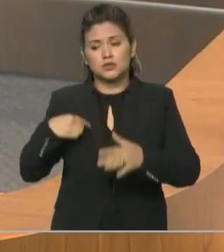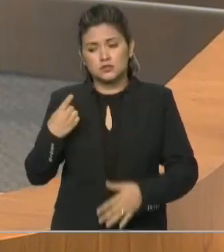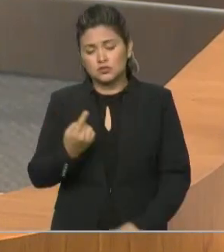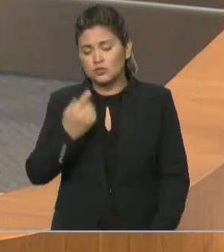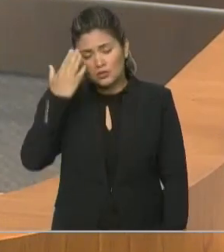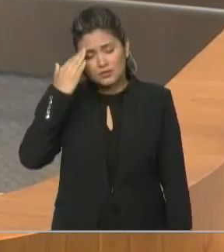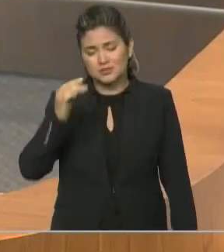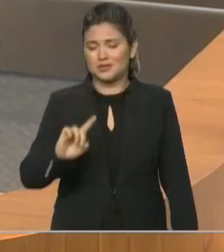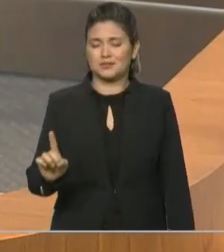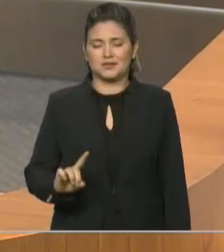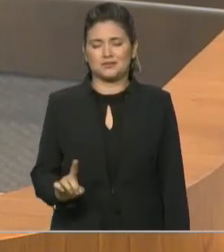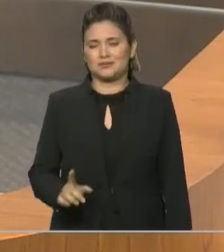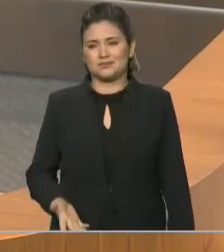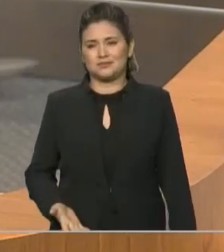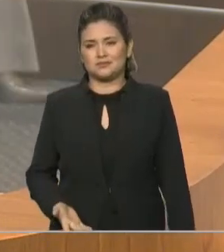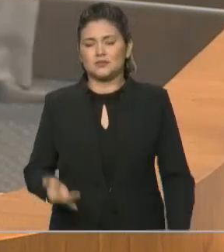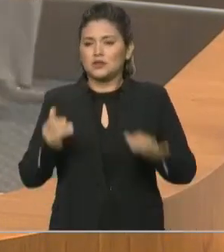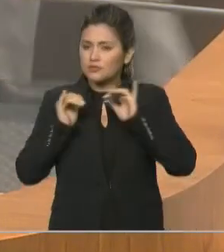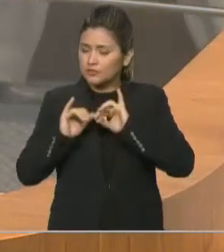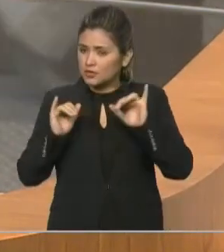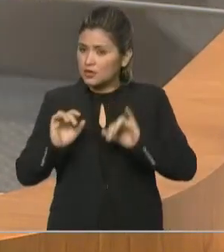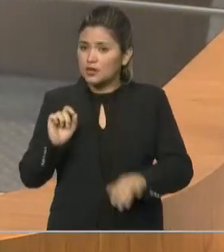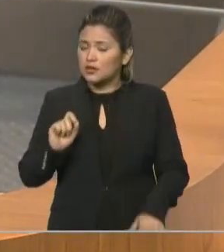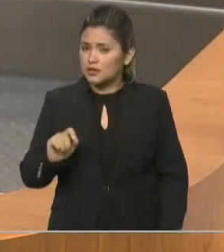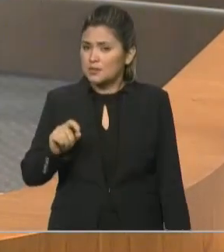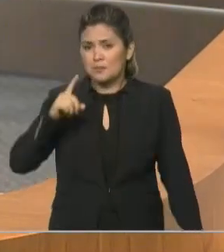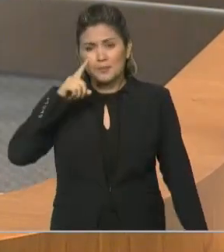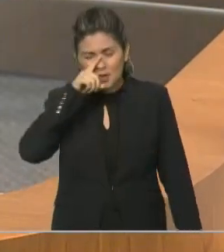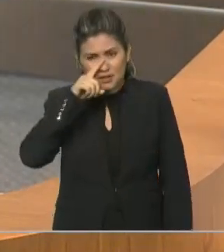categoria alta, nós temos a barragem do Bacanga,